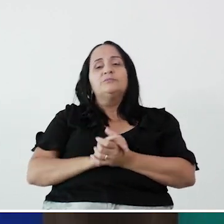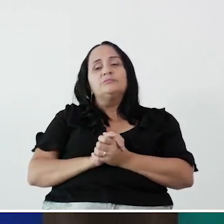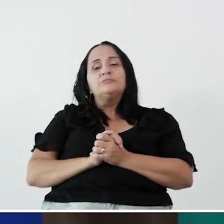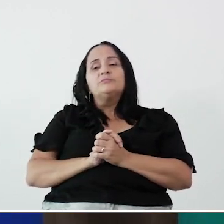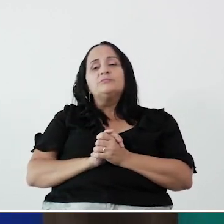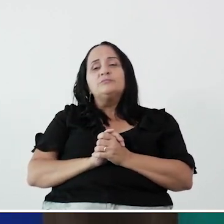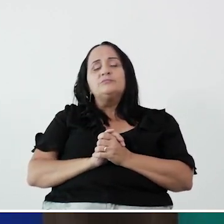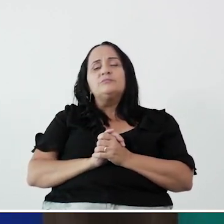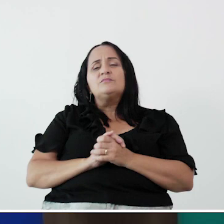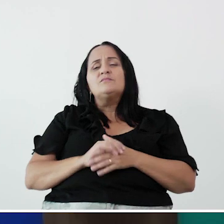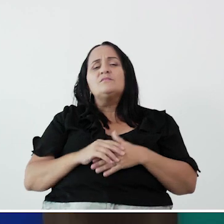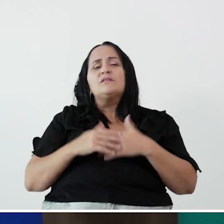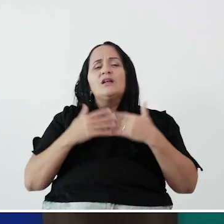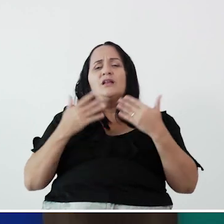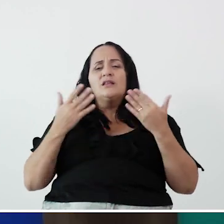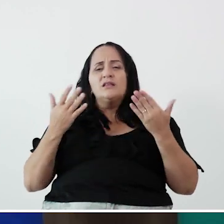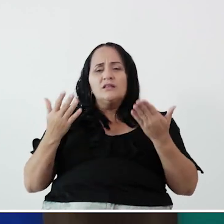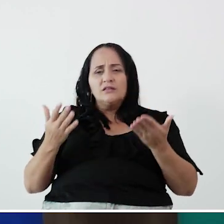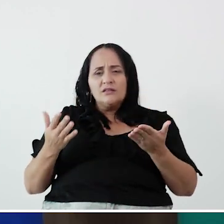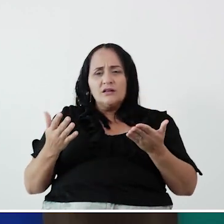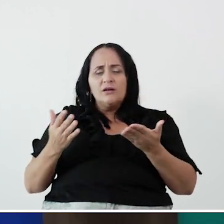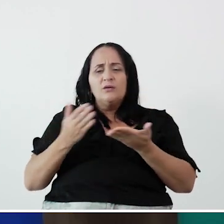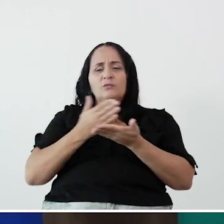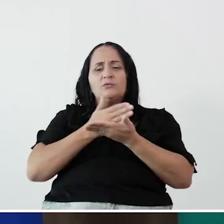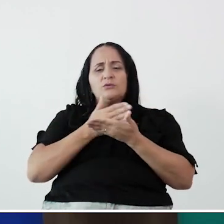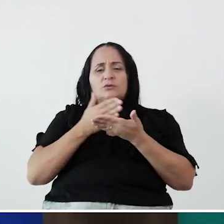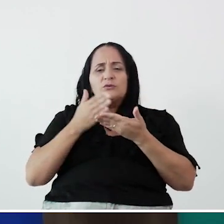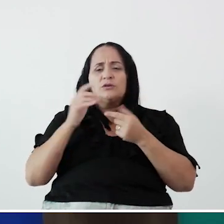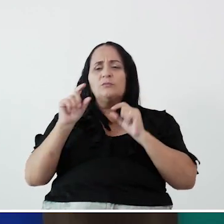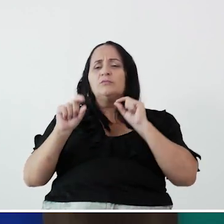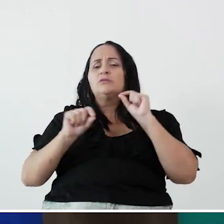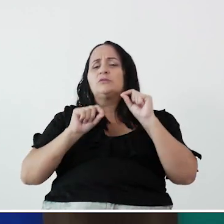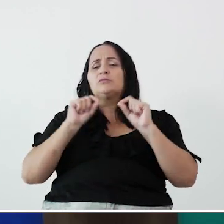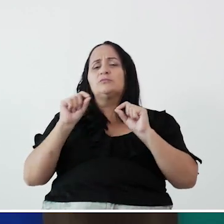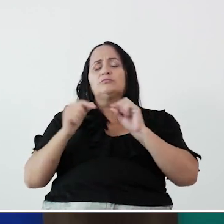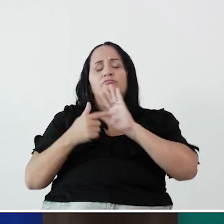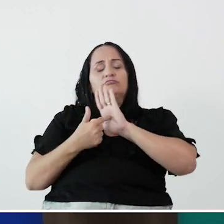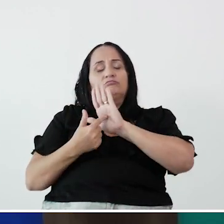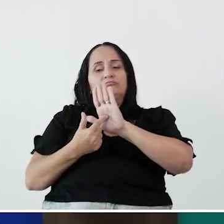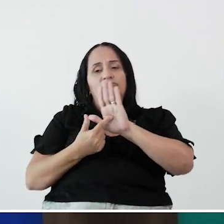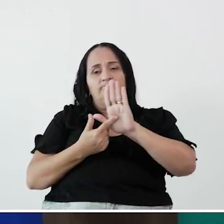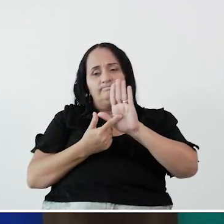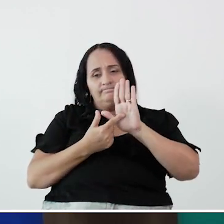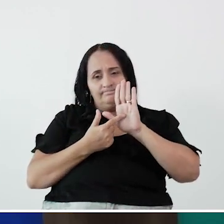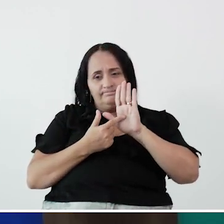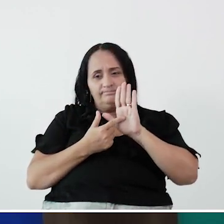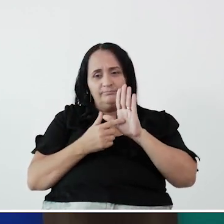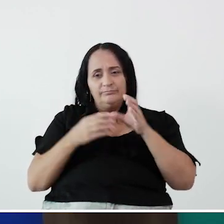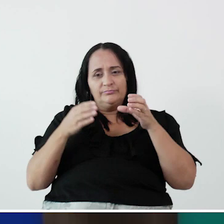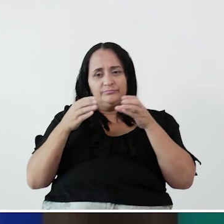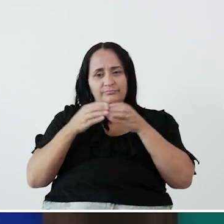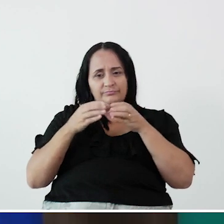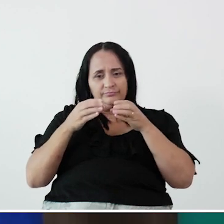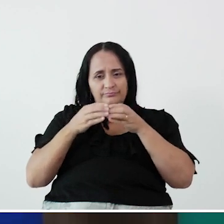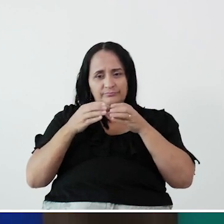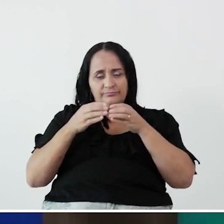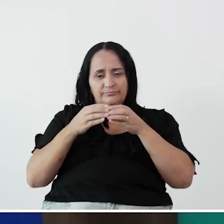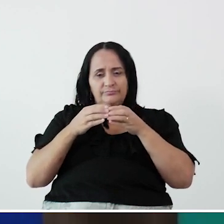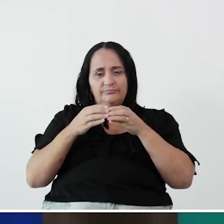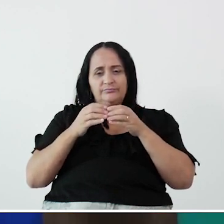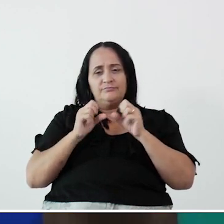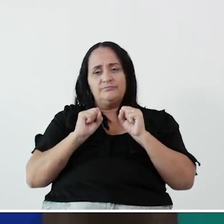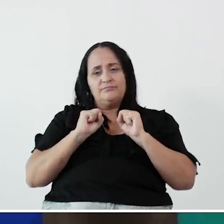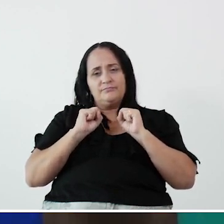0. A partir daí, nós fomos para as operações que podem ser realizadas dentro desse conjunto. Nós vimos, em